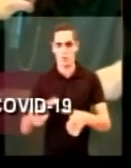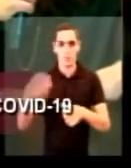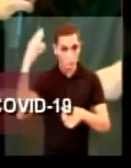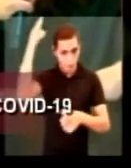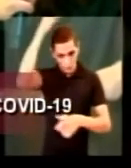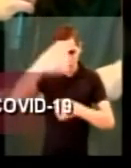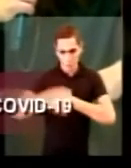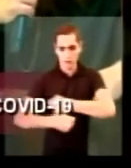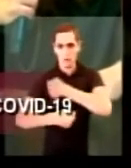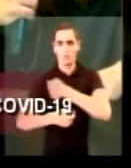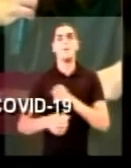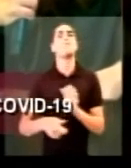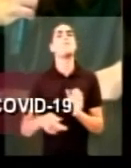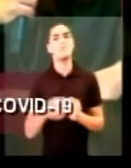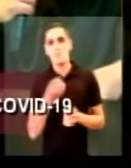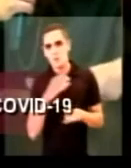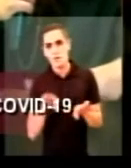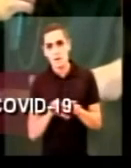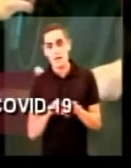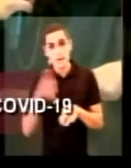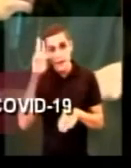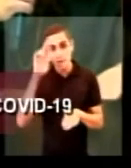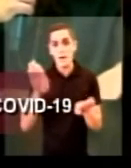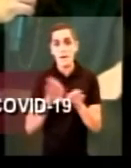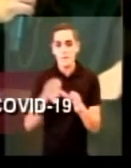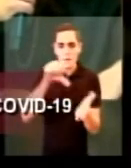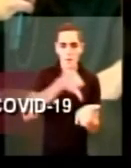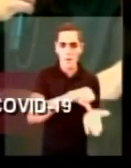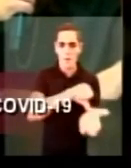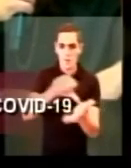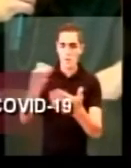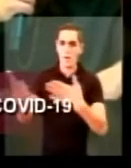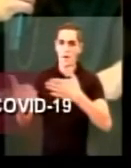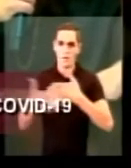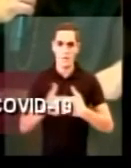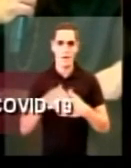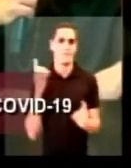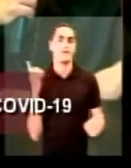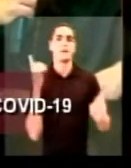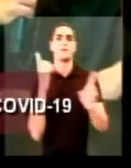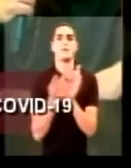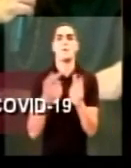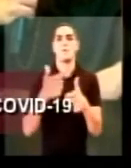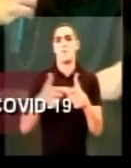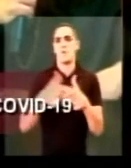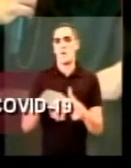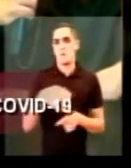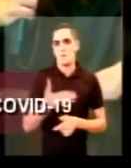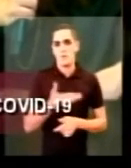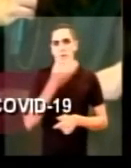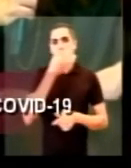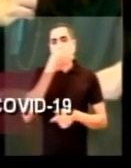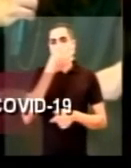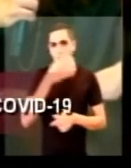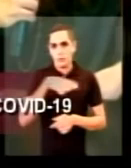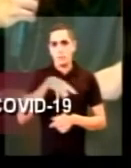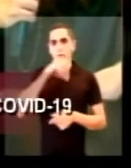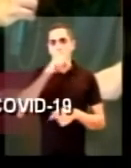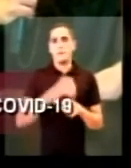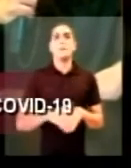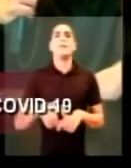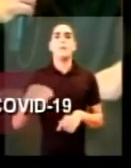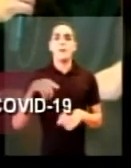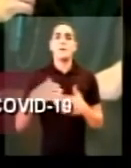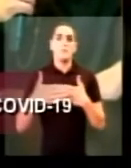estão fechadas para atendimento respiratório estão sendo remanejadas dentro do território para algum equipamento da